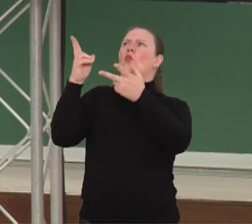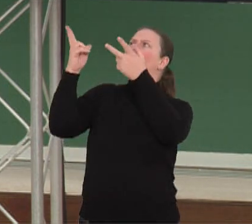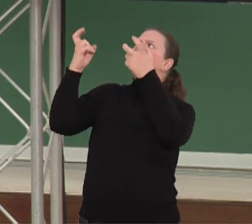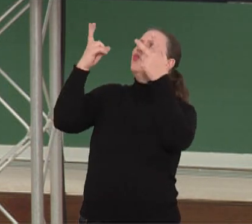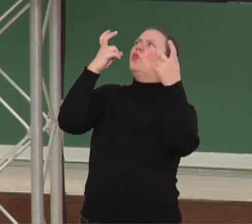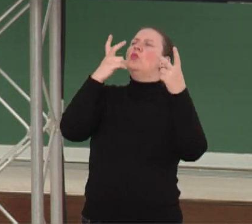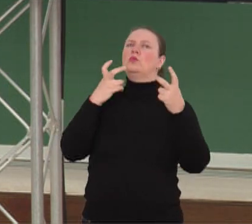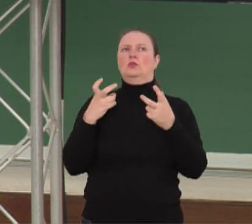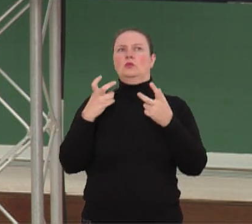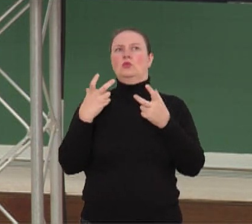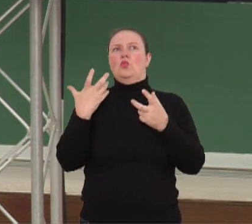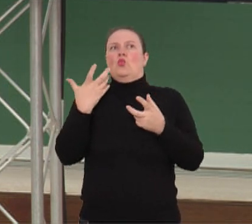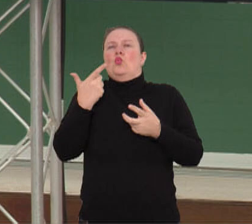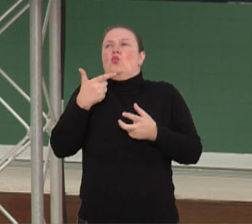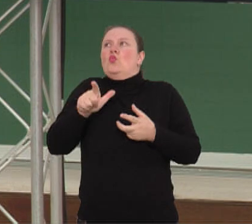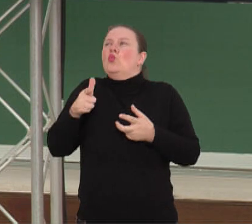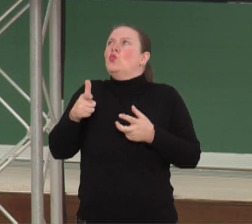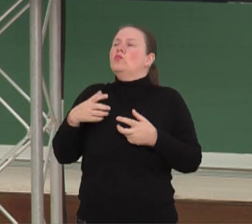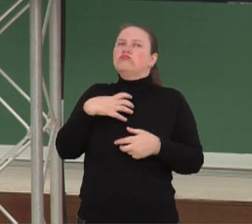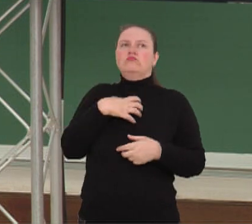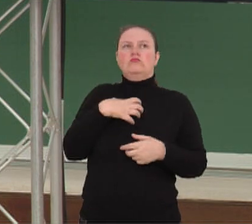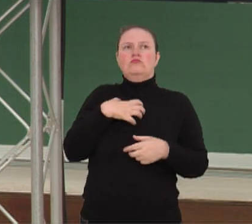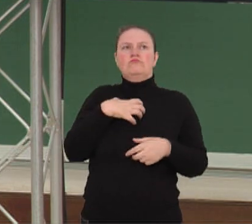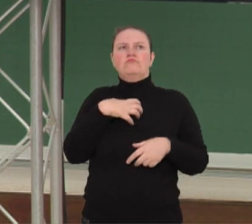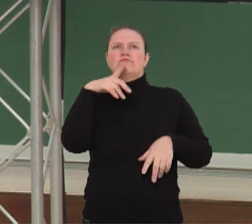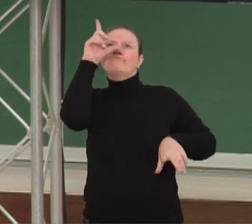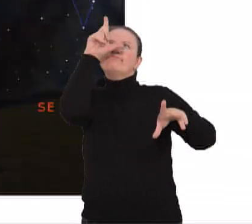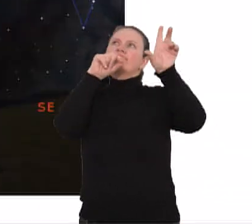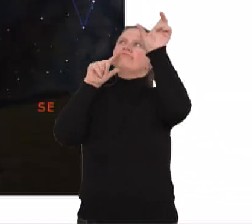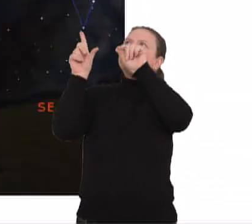veem essa outra configuração aqui,